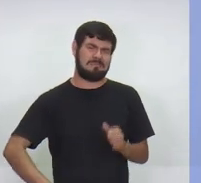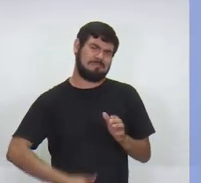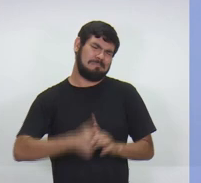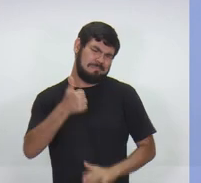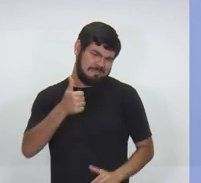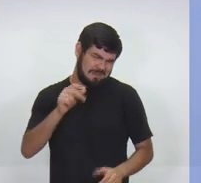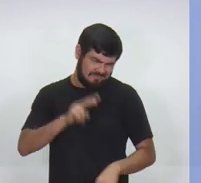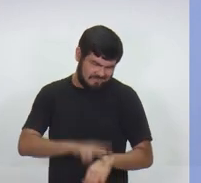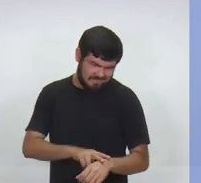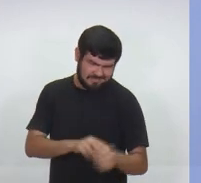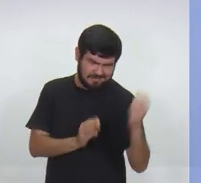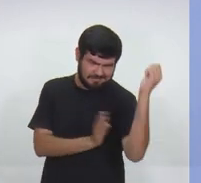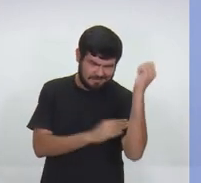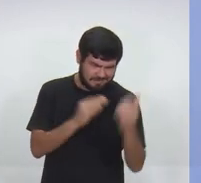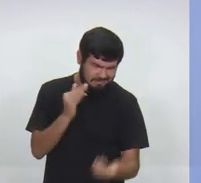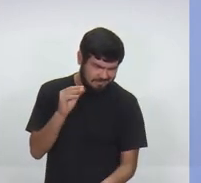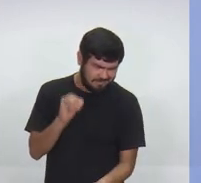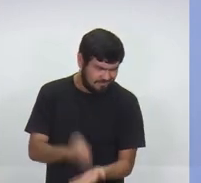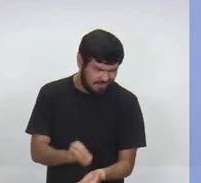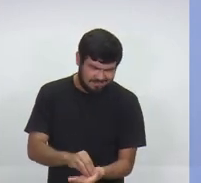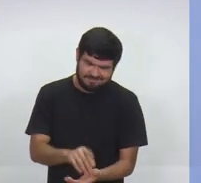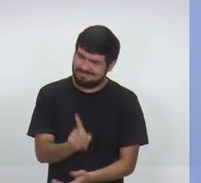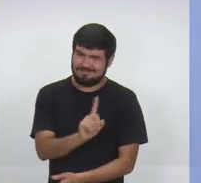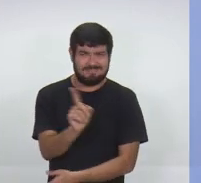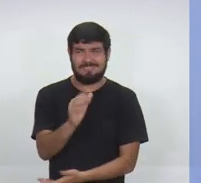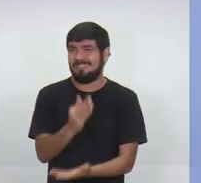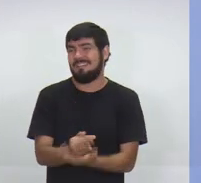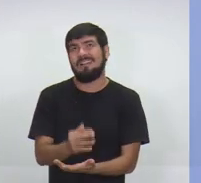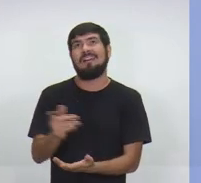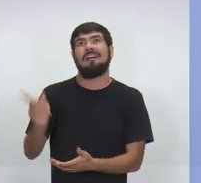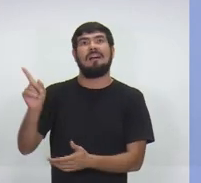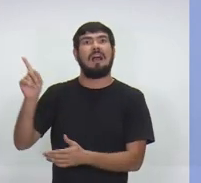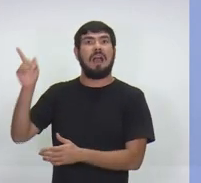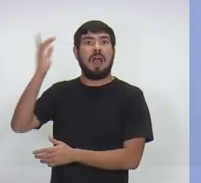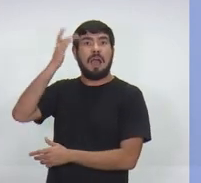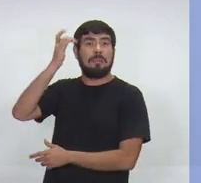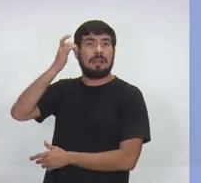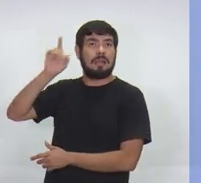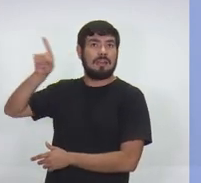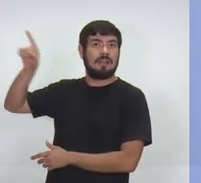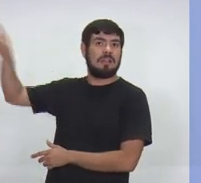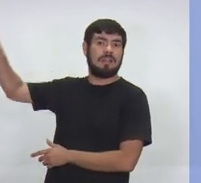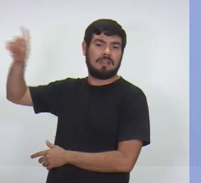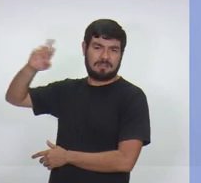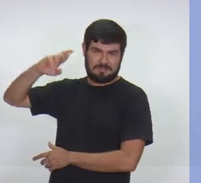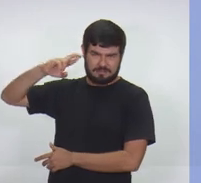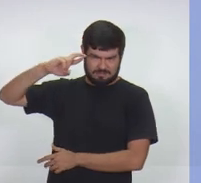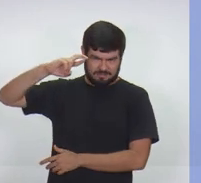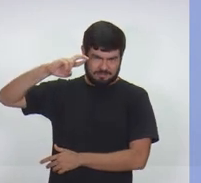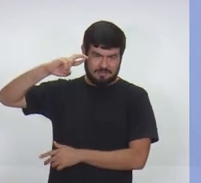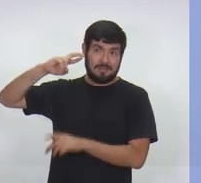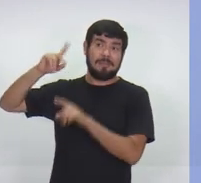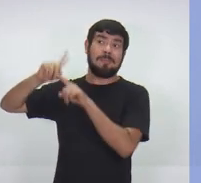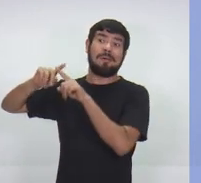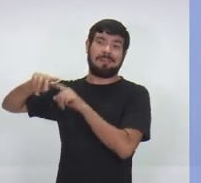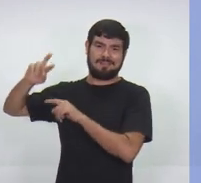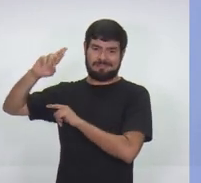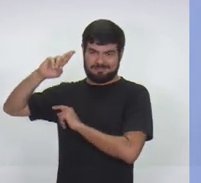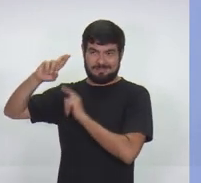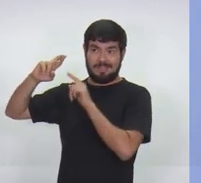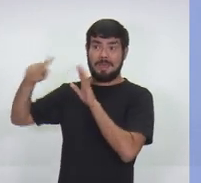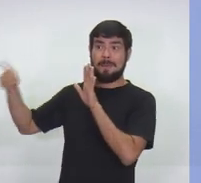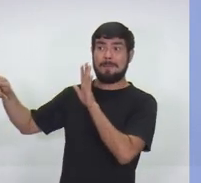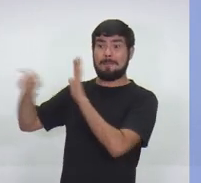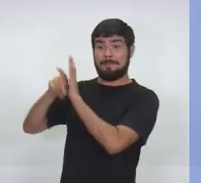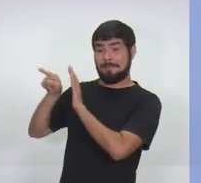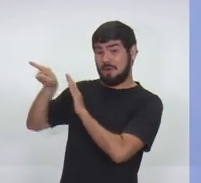mas eu acho que amanhã vai estar na tv bandeirantes porque lá é de propriedade da vice-governadora dele vai ter